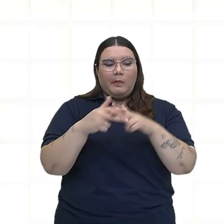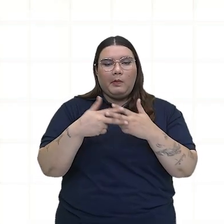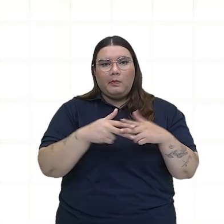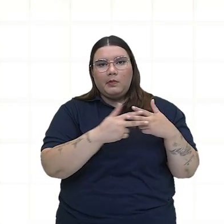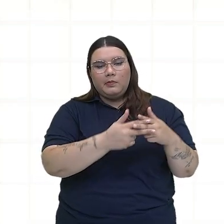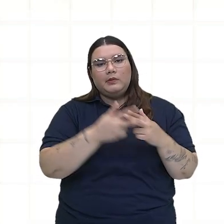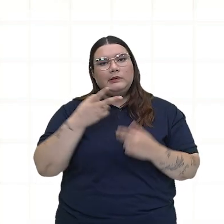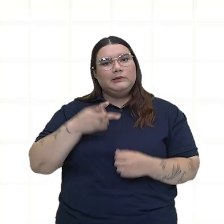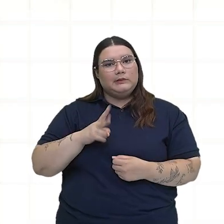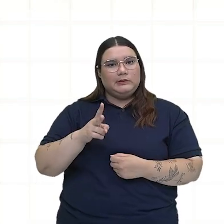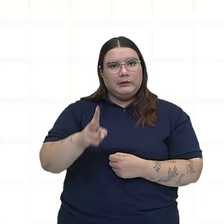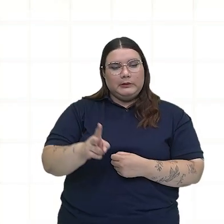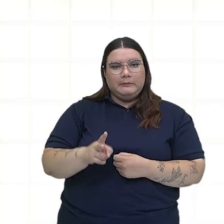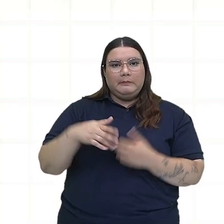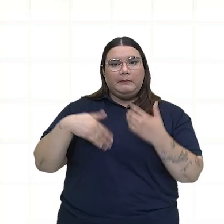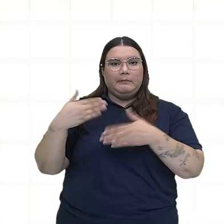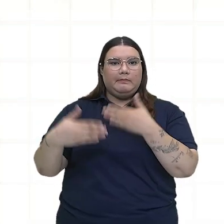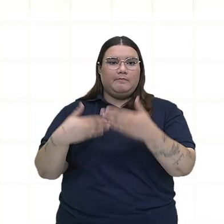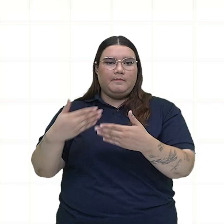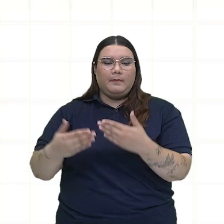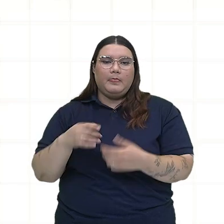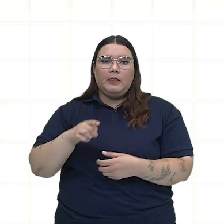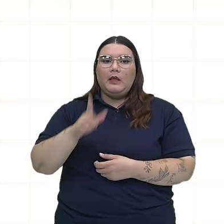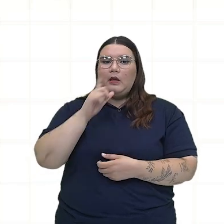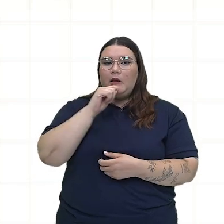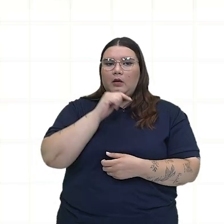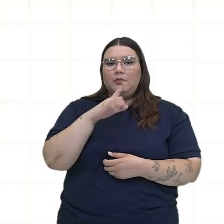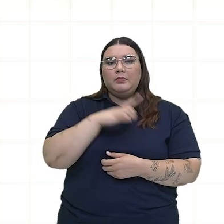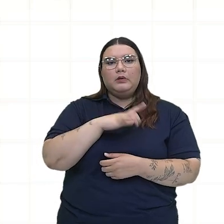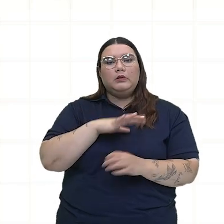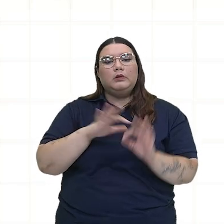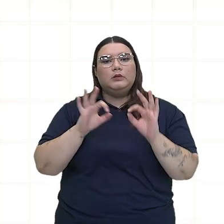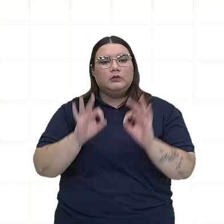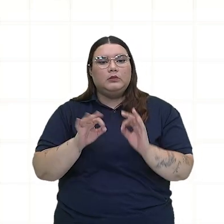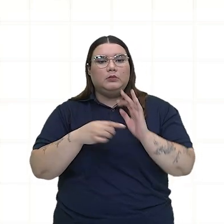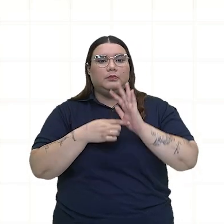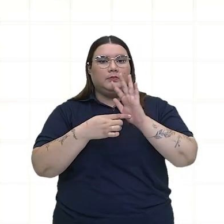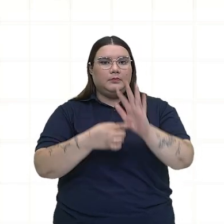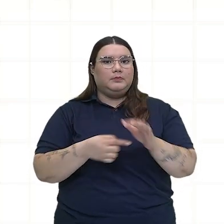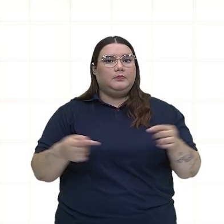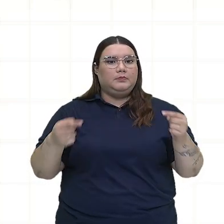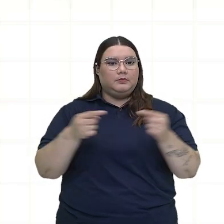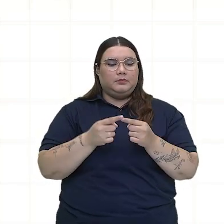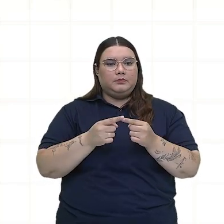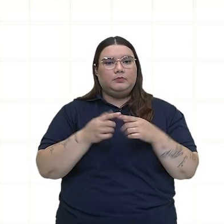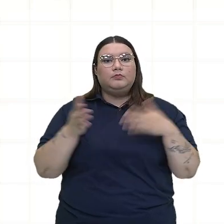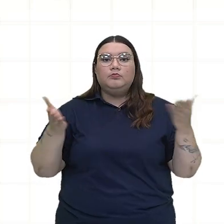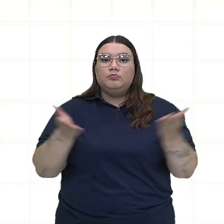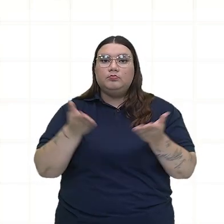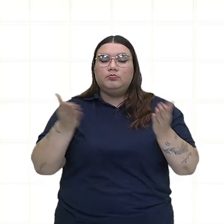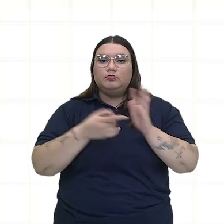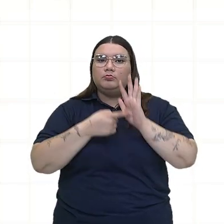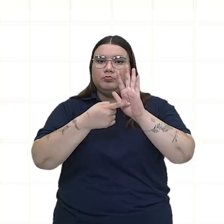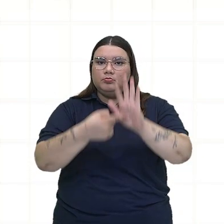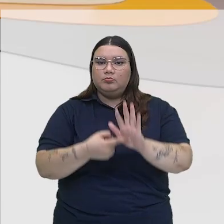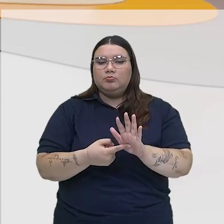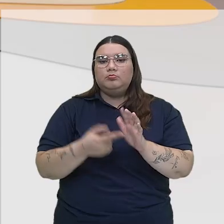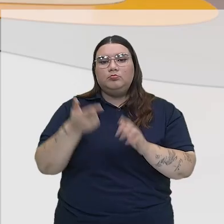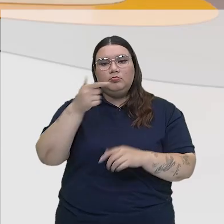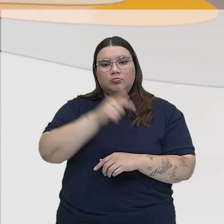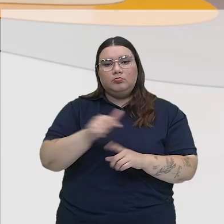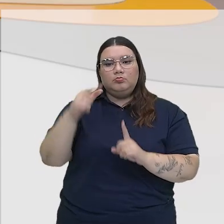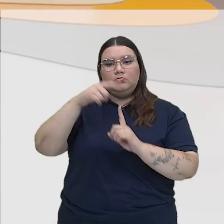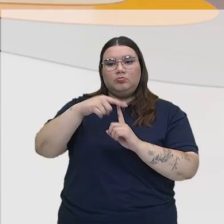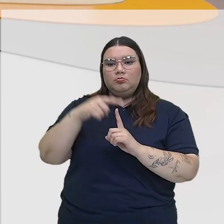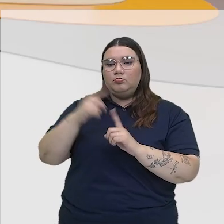exige uma manutenção frequente para que essa água esteja realmente chegando aonde ela precisa. E a gente vai aqui apresentar para vocês